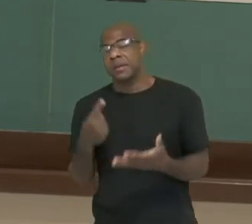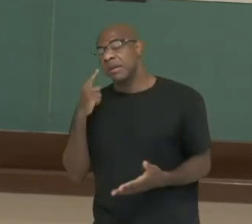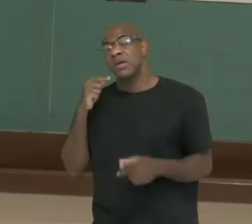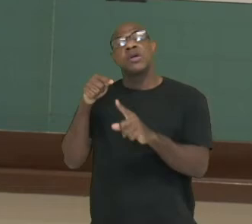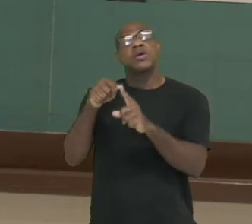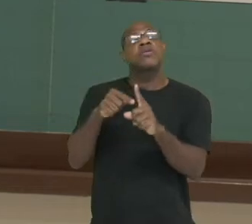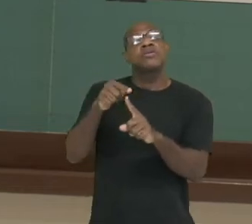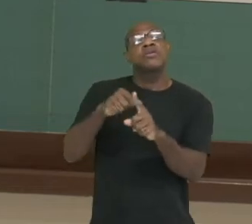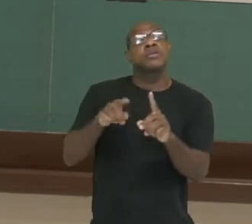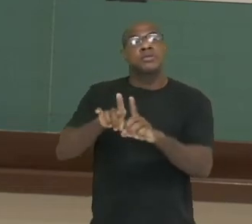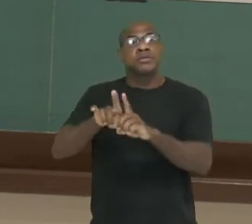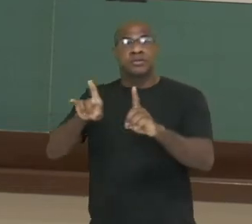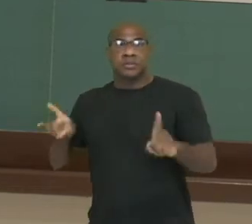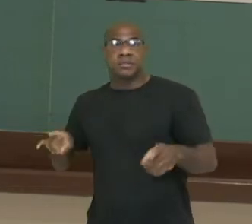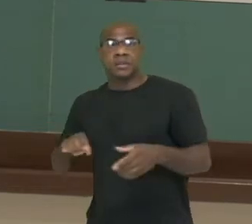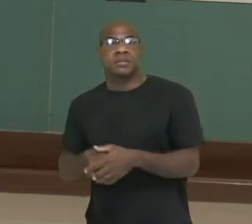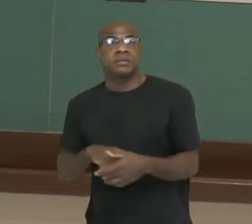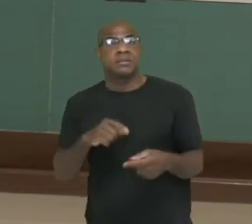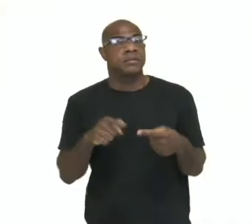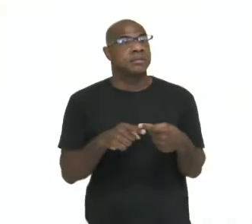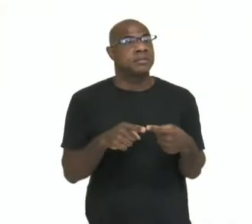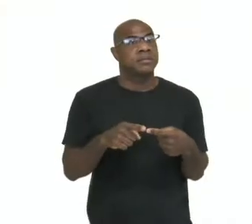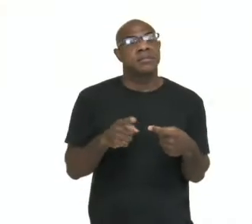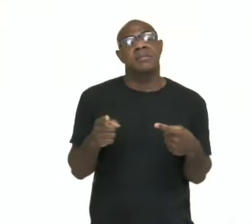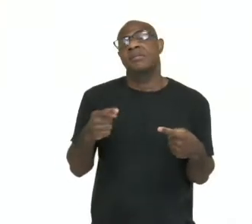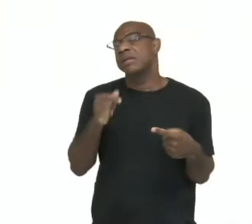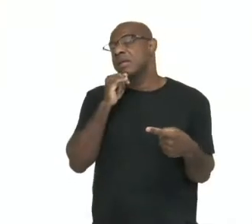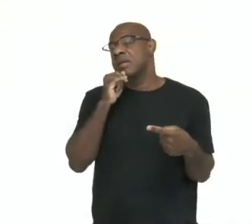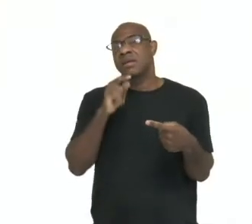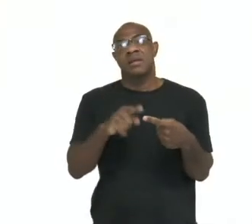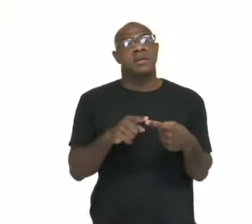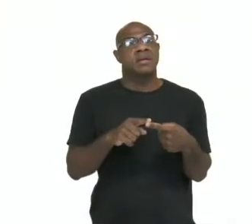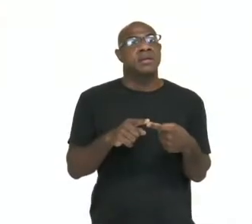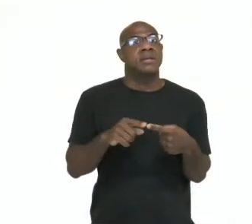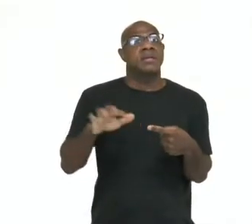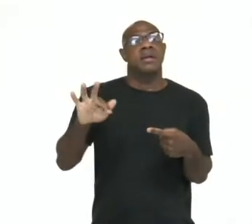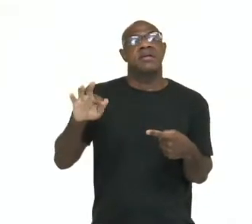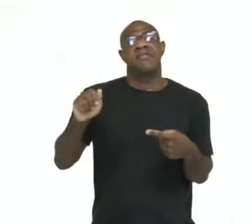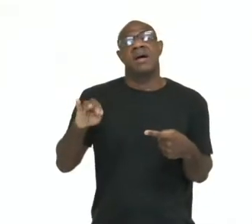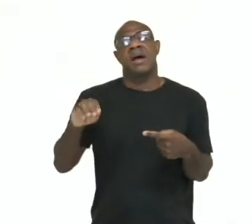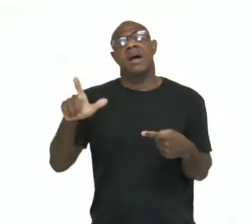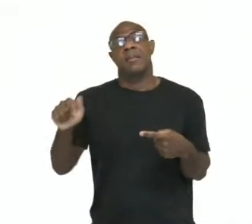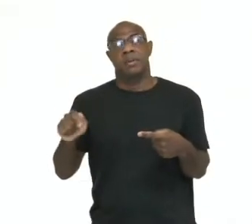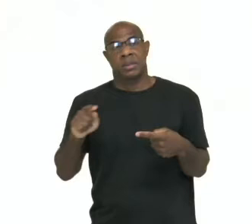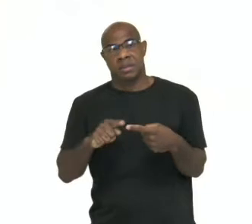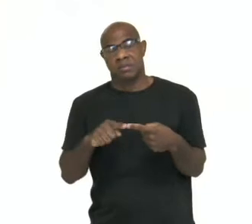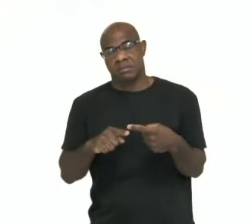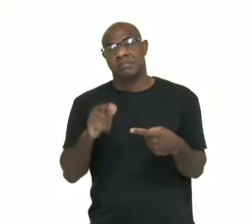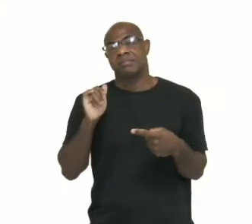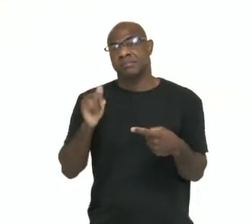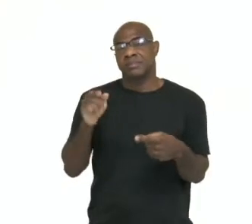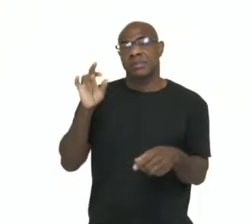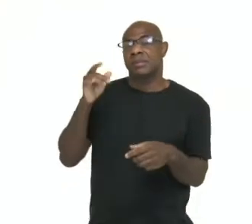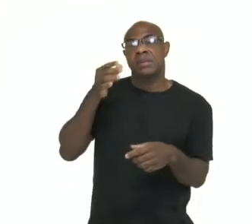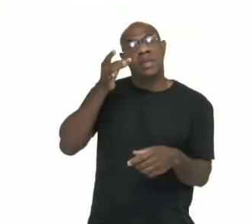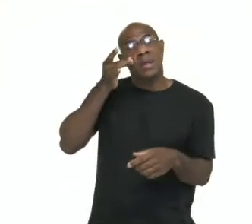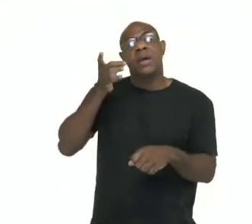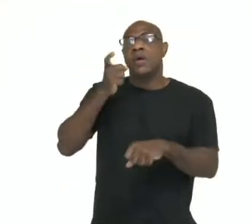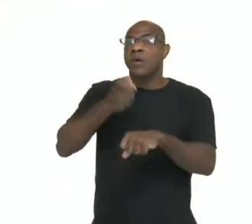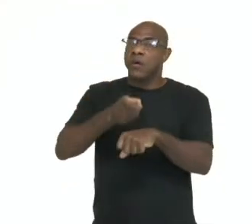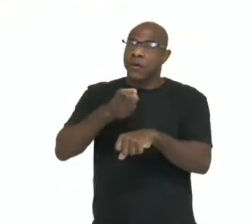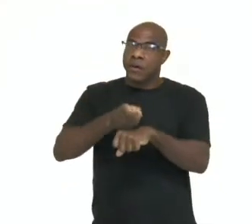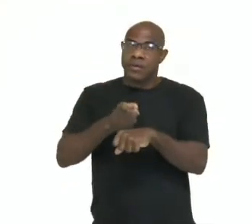de distanciamento, né? A gente pode ter um distanciamento, por exemplo, na fábula, né? A fábula que traz ali os elementos concretos, por exemplo, né,